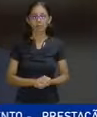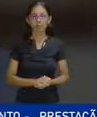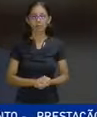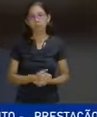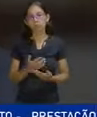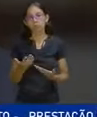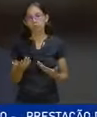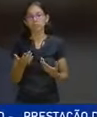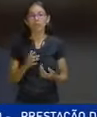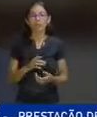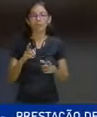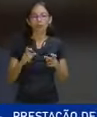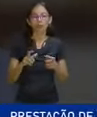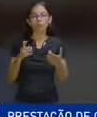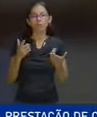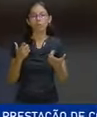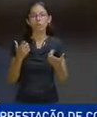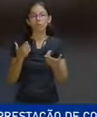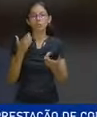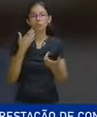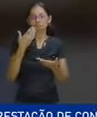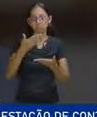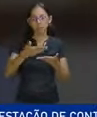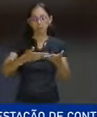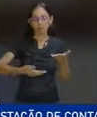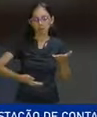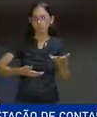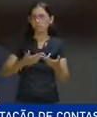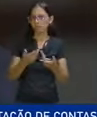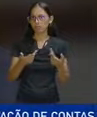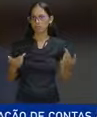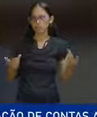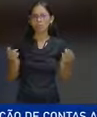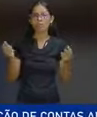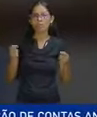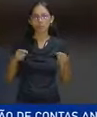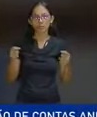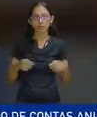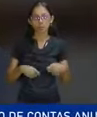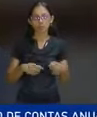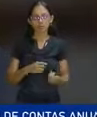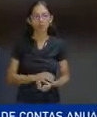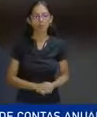da movimentação financeira a contento. Então, o TSE